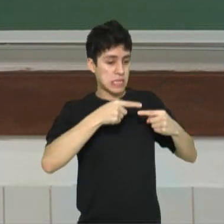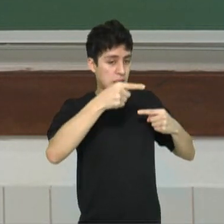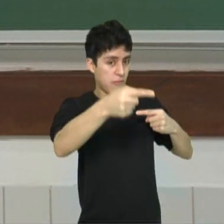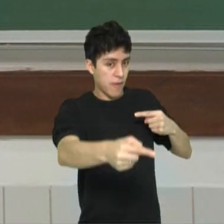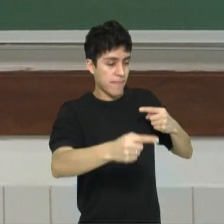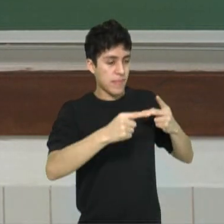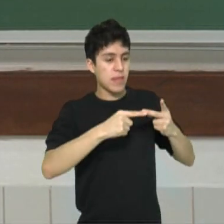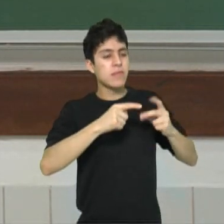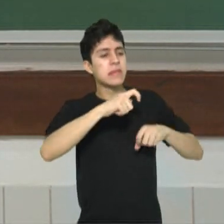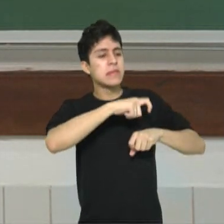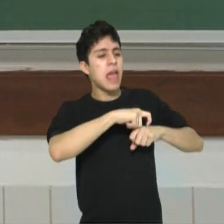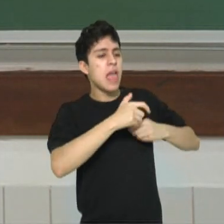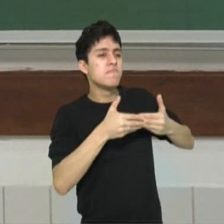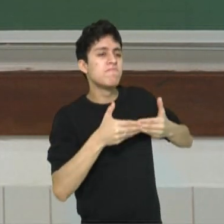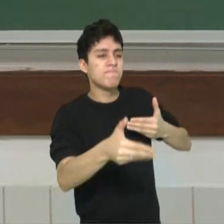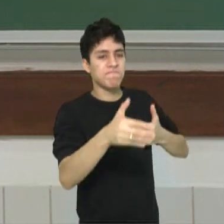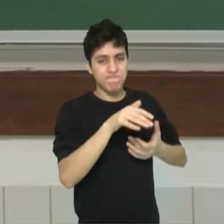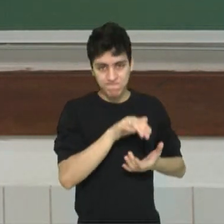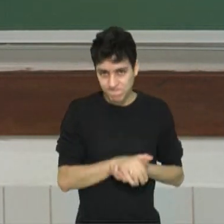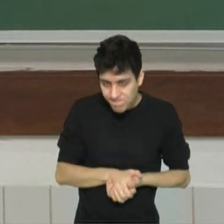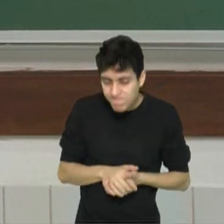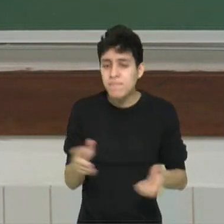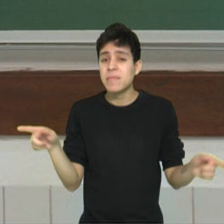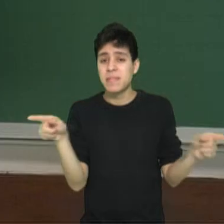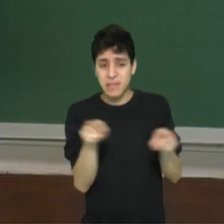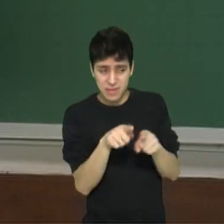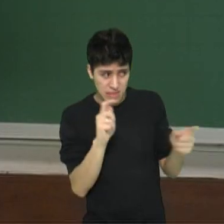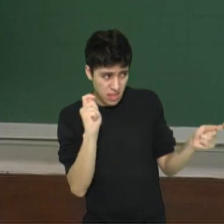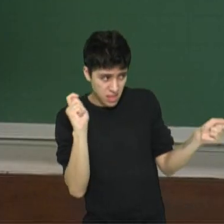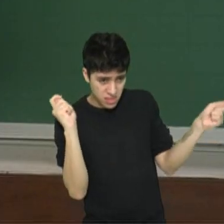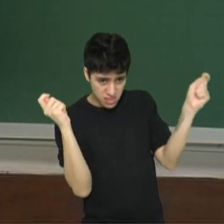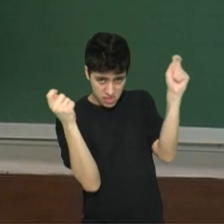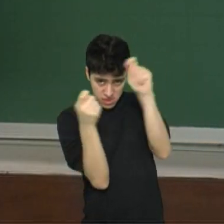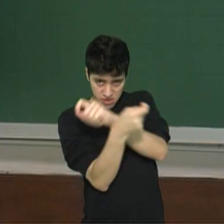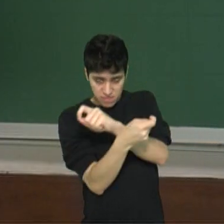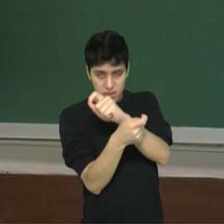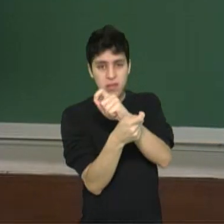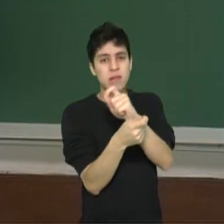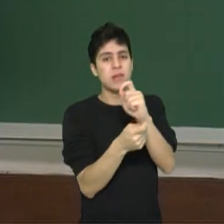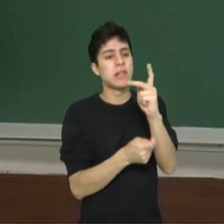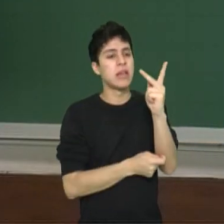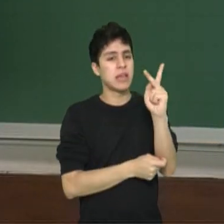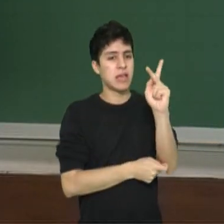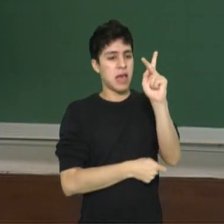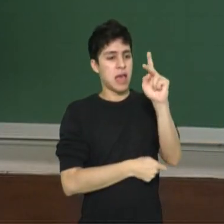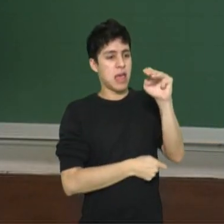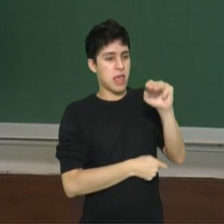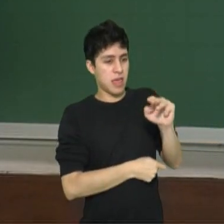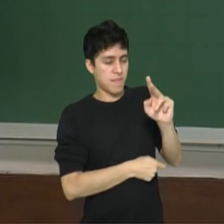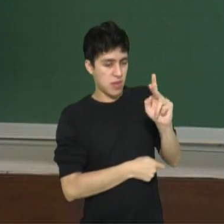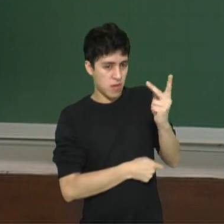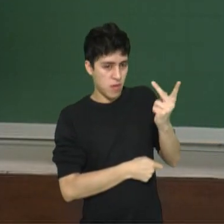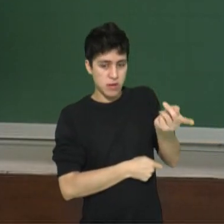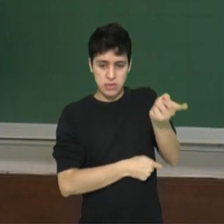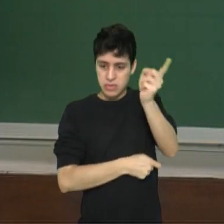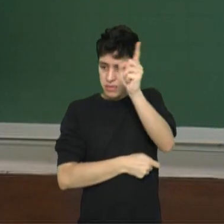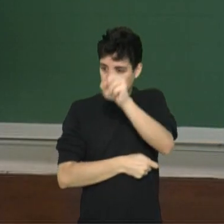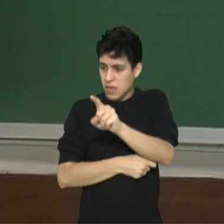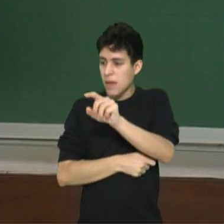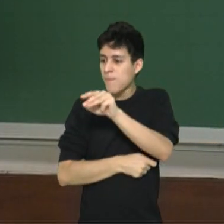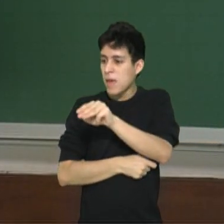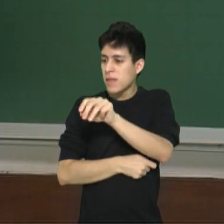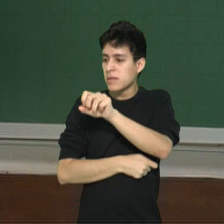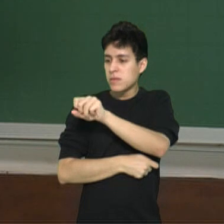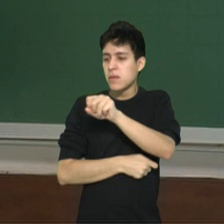de tempo, tá? Nós vimos que para converter aí de quilômetros por hora para metros por segundo,